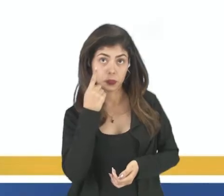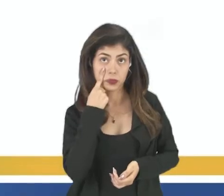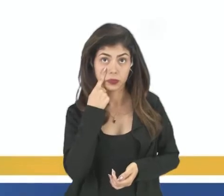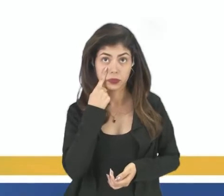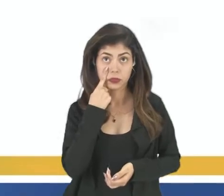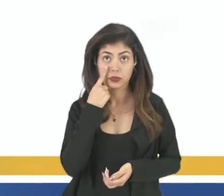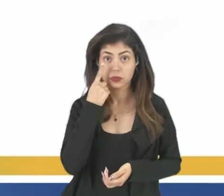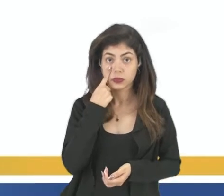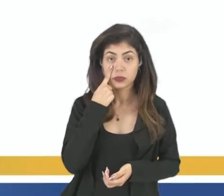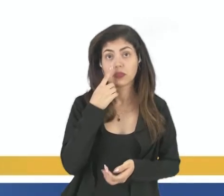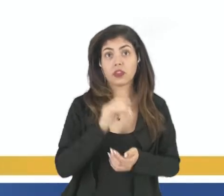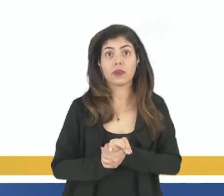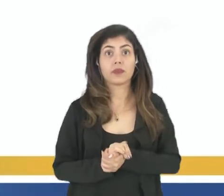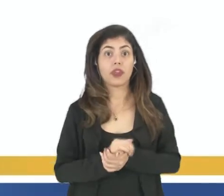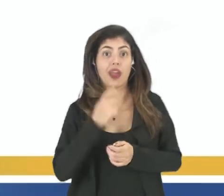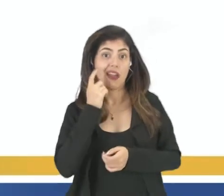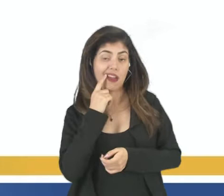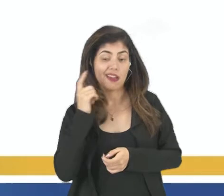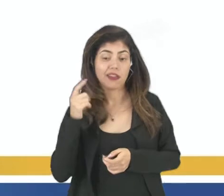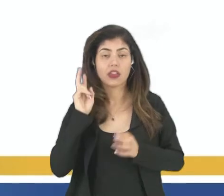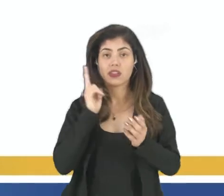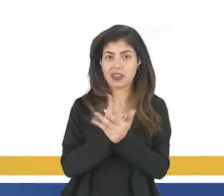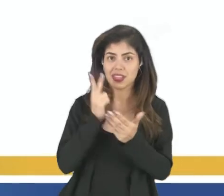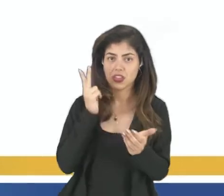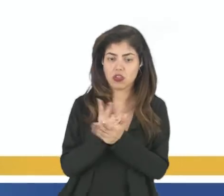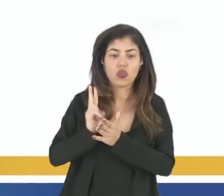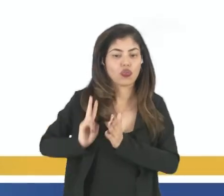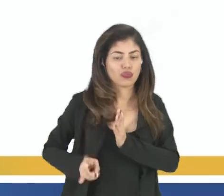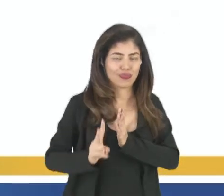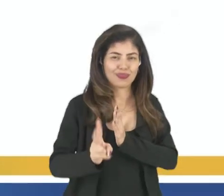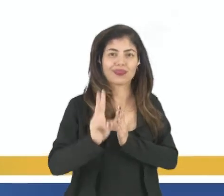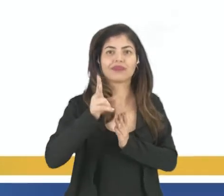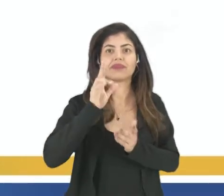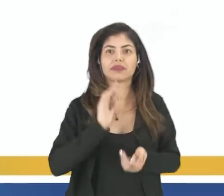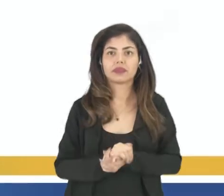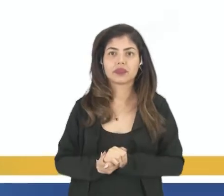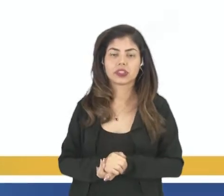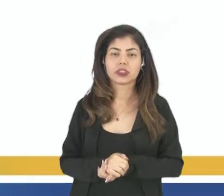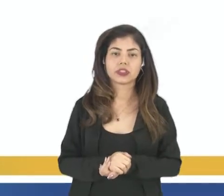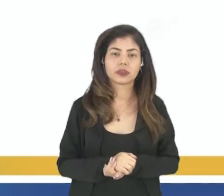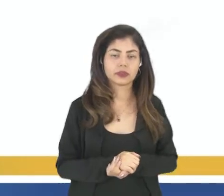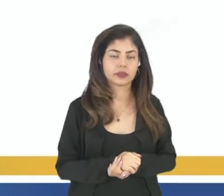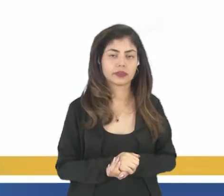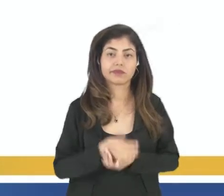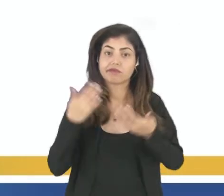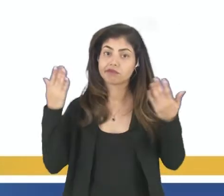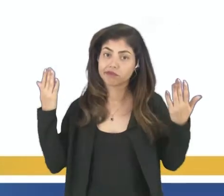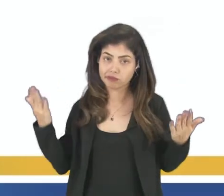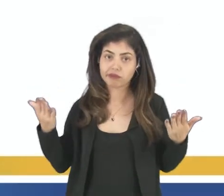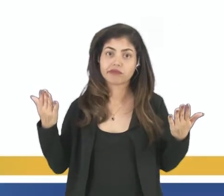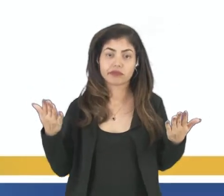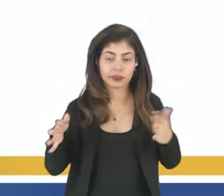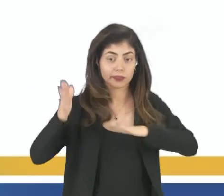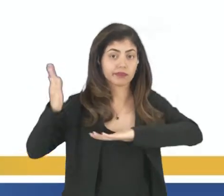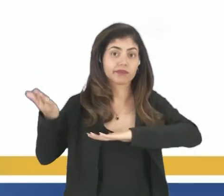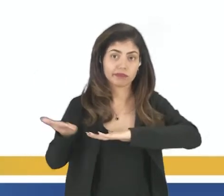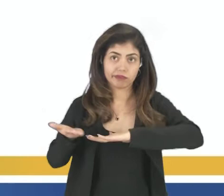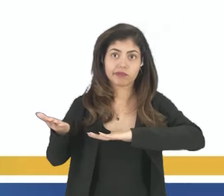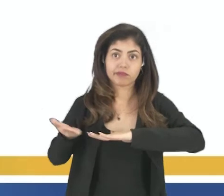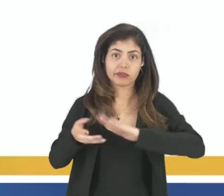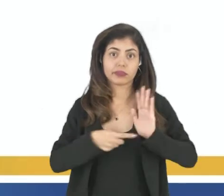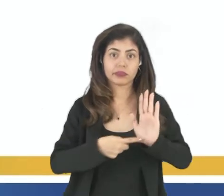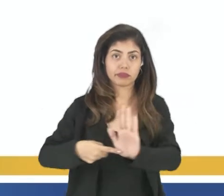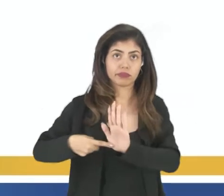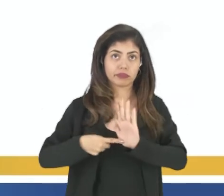por dente, olho por olho e dente por dente. Continuamos nessa selvageria em plena contemporaneidade, século